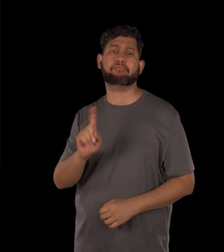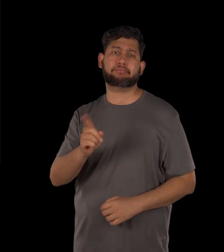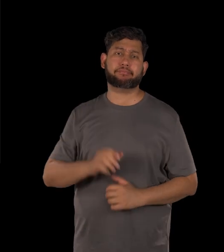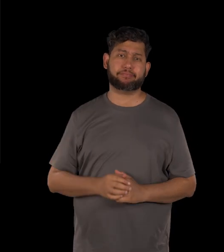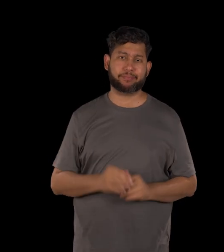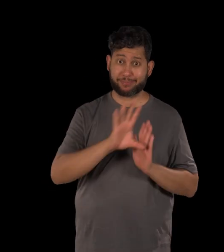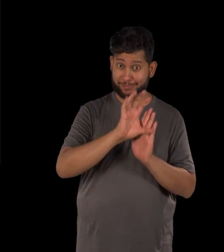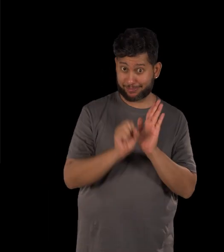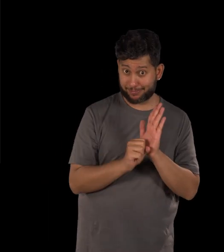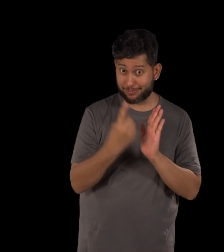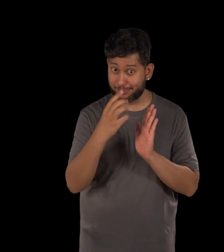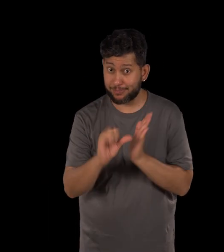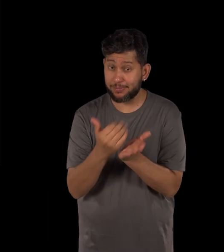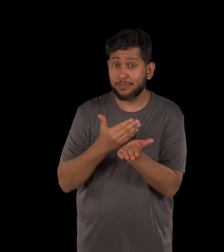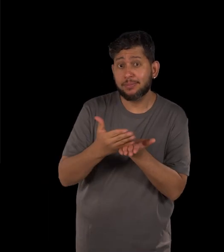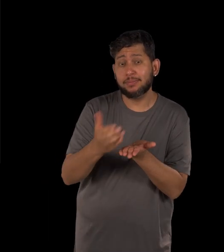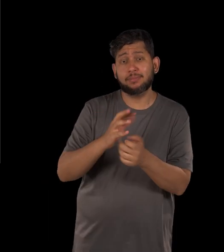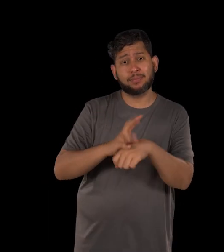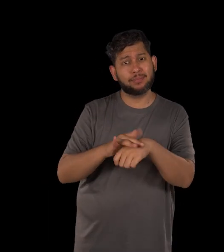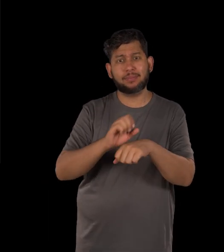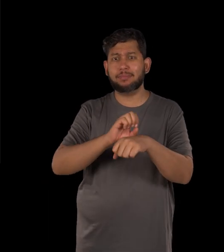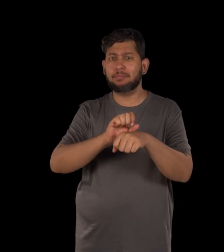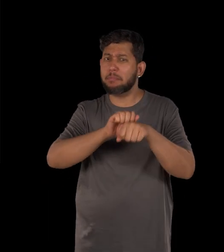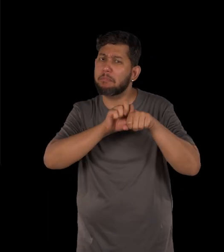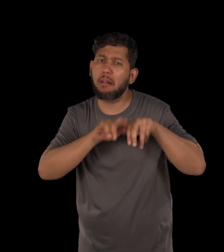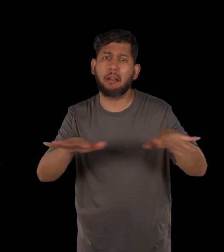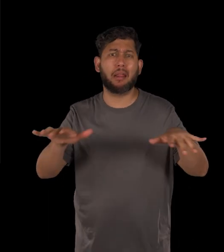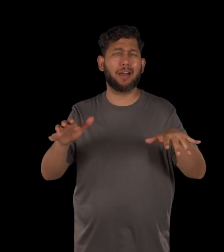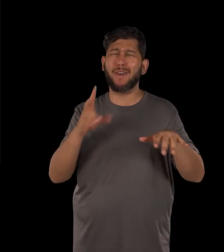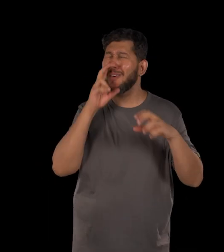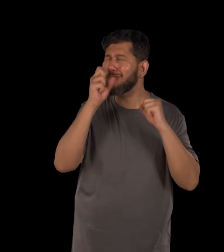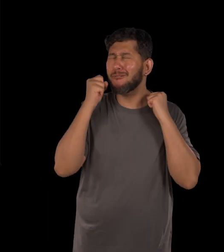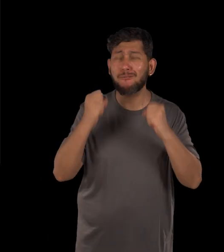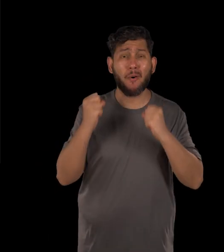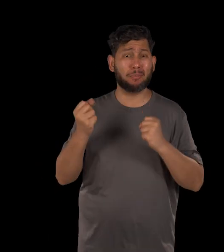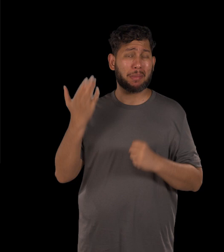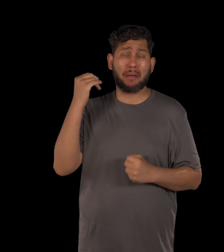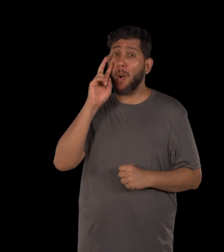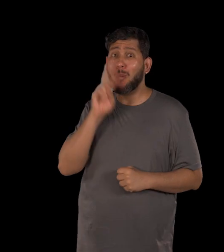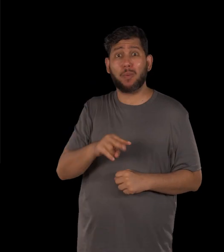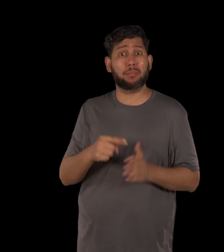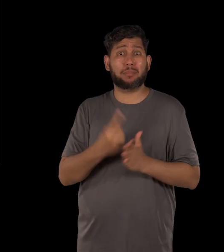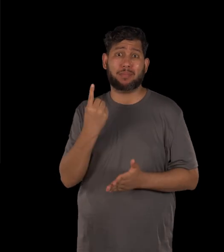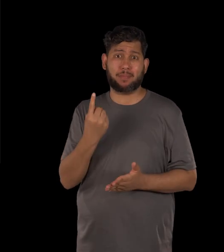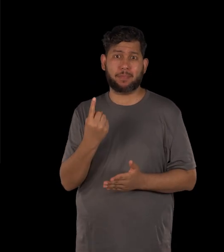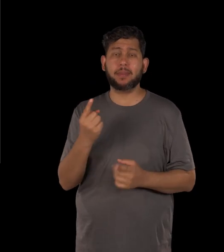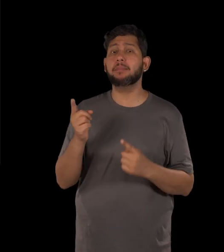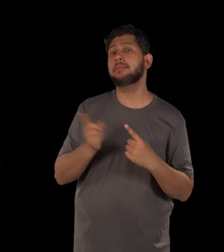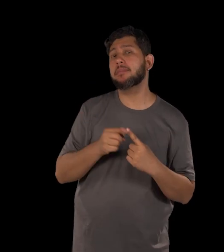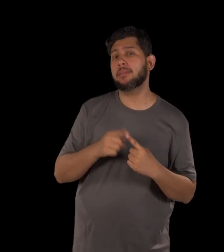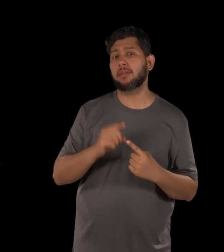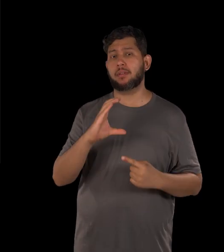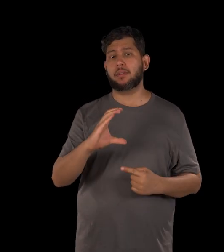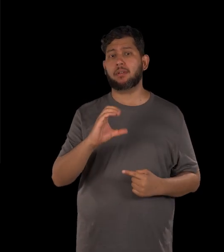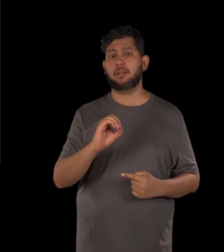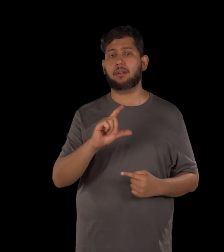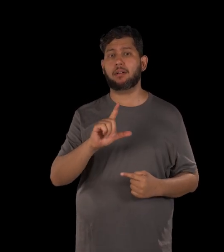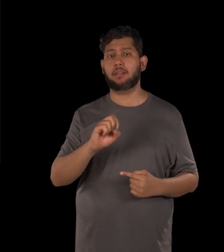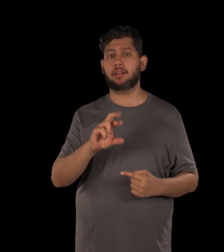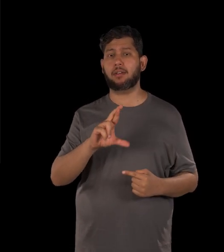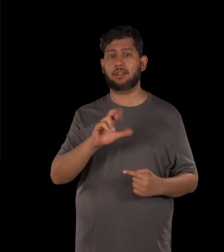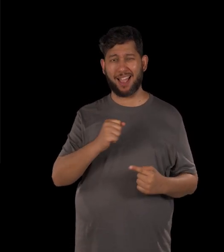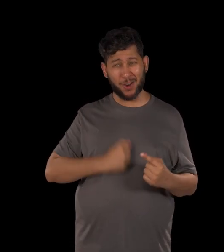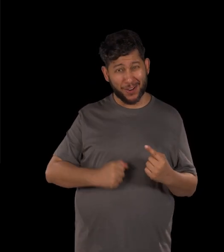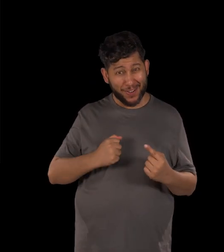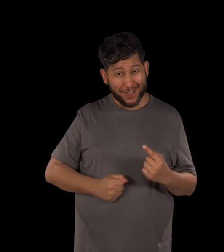foi marcada pela incidência de epidemias com uma intensidade que jamais havia sido vista. A primeira delas foi um surto de cólera,